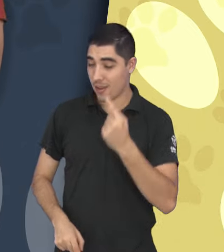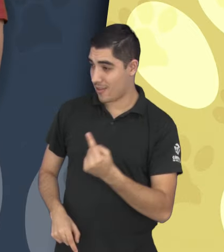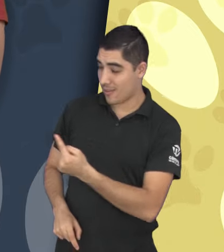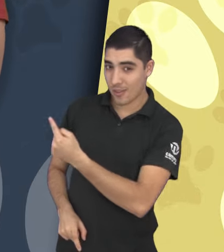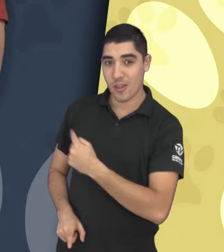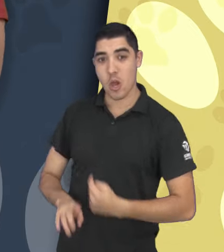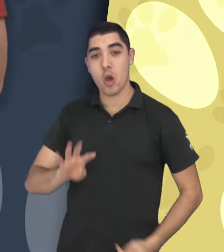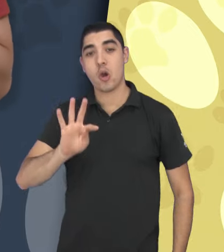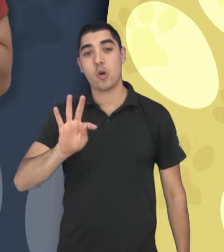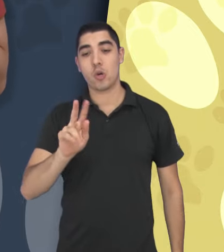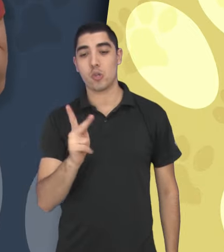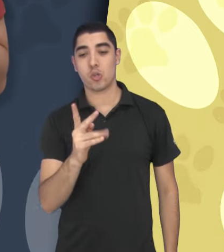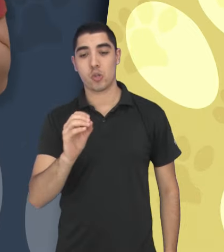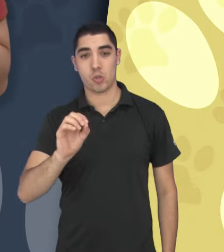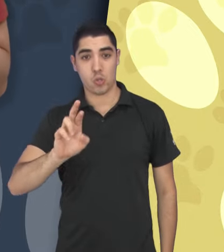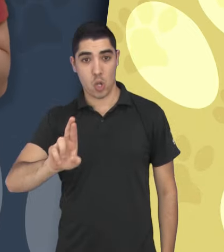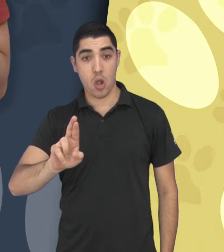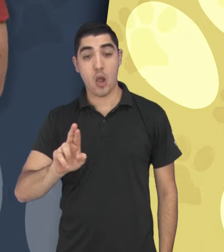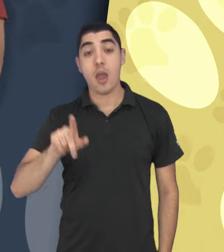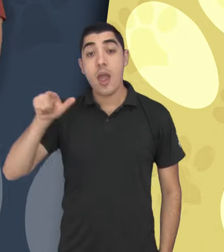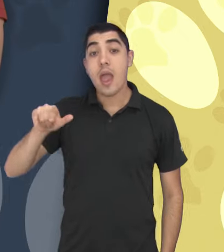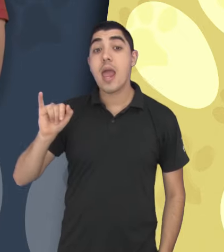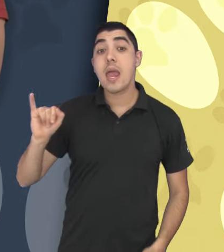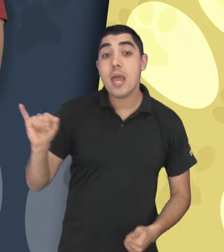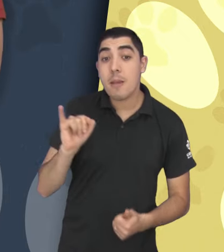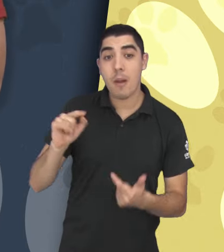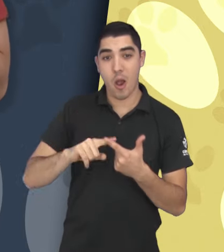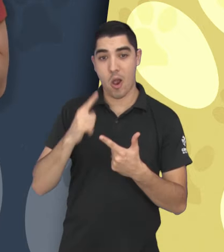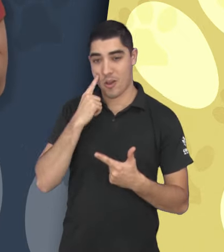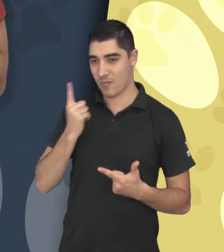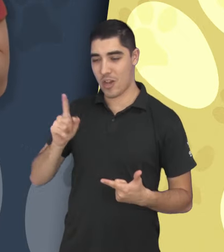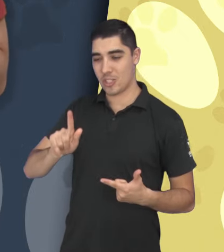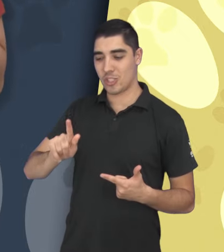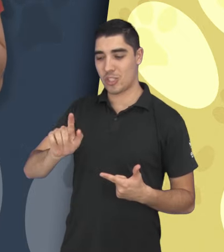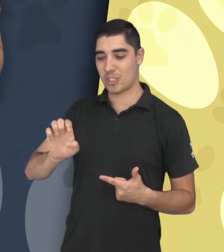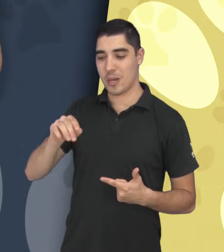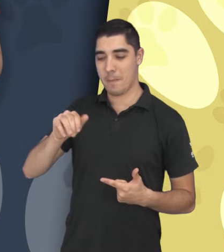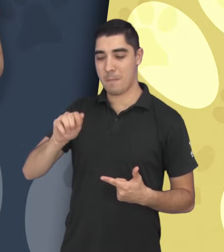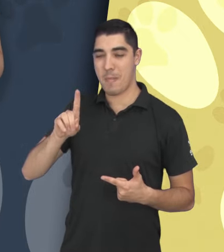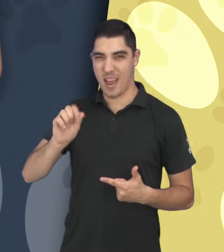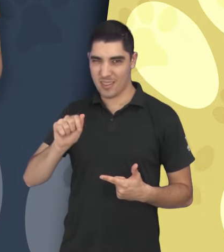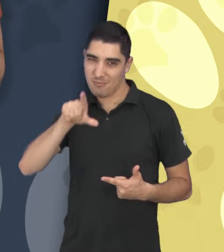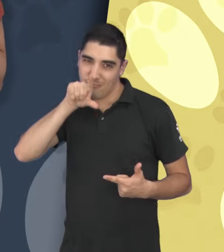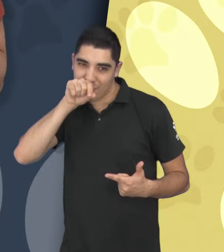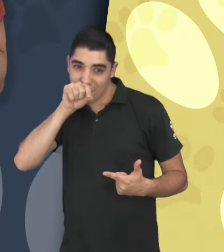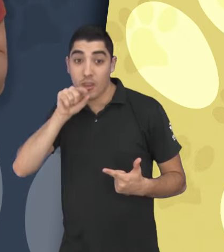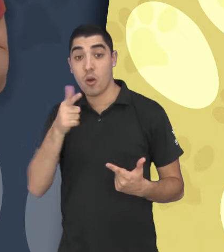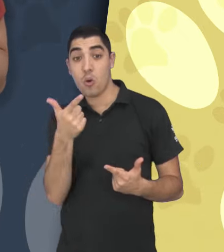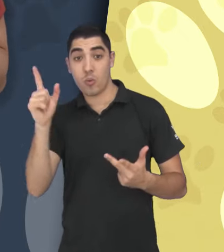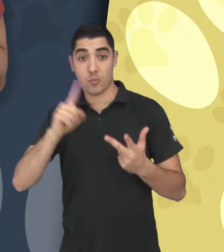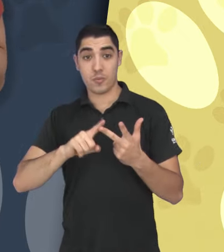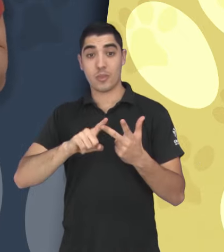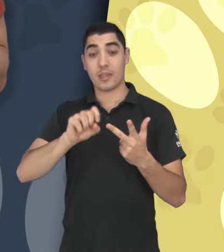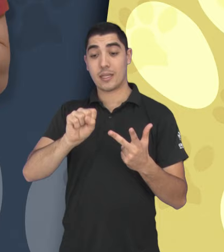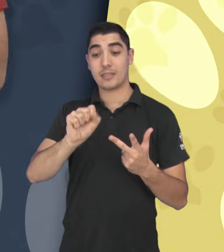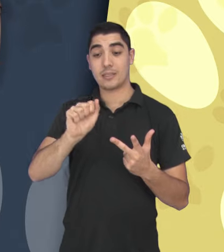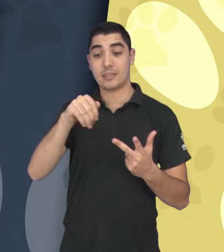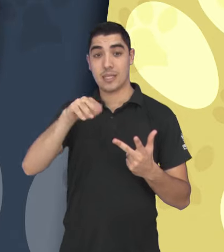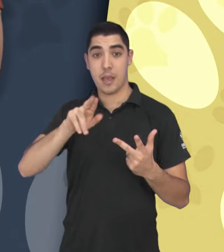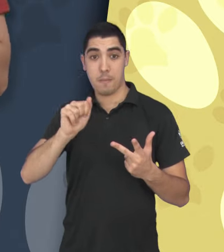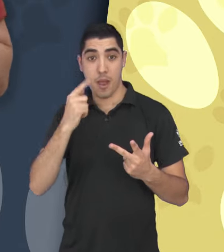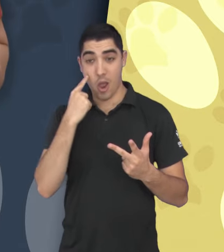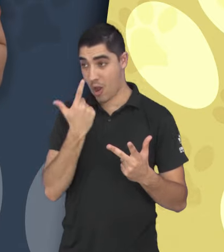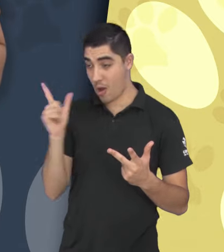Thor, cachorro, tem como irmãozinhos a Gemada, calopsita, e também o Samba, periquito. Eles